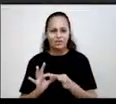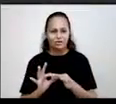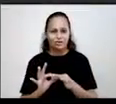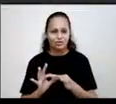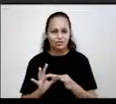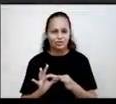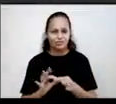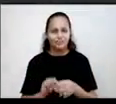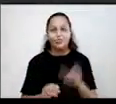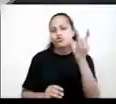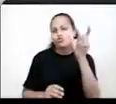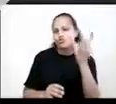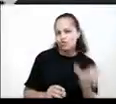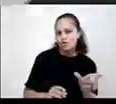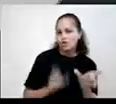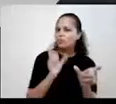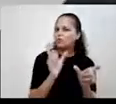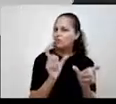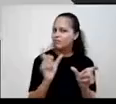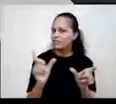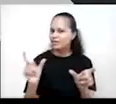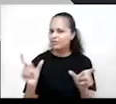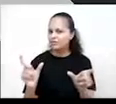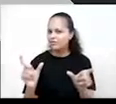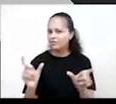Bom, sujeito e predicado.